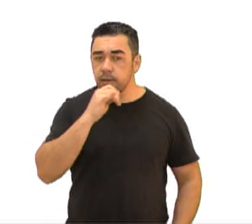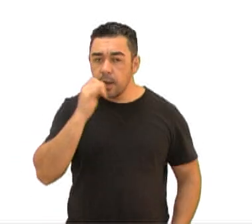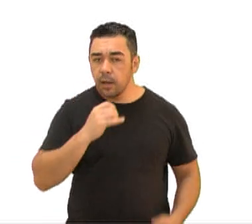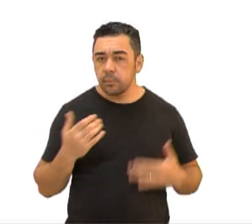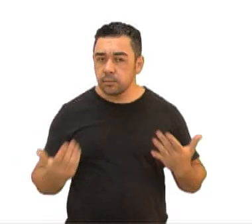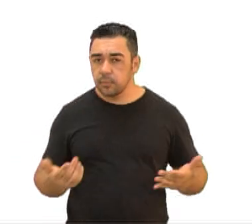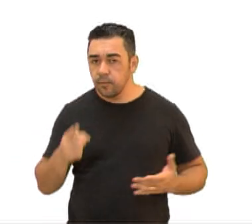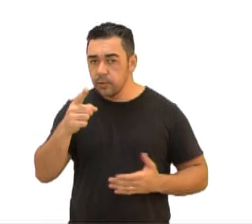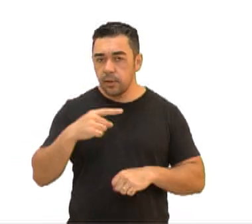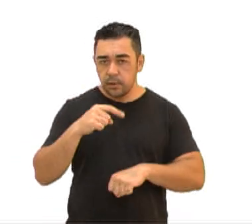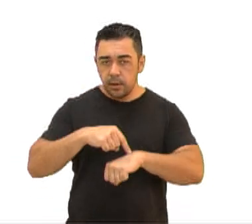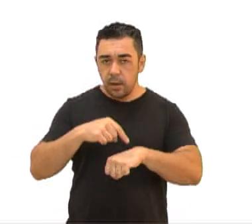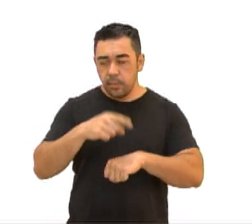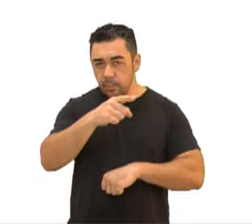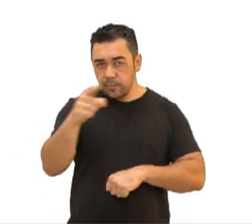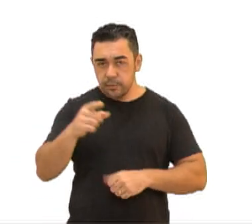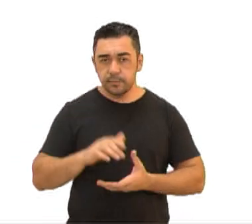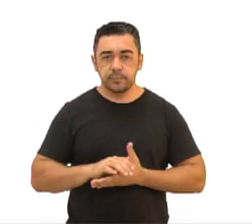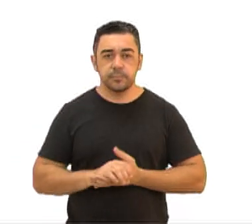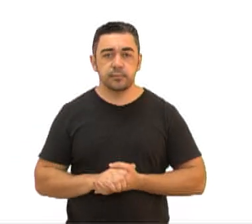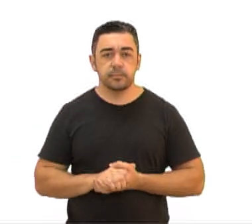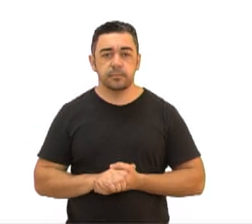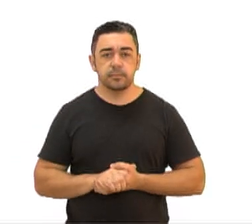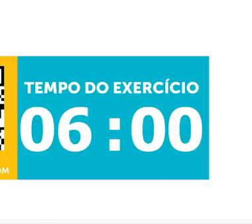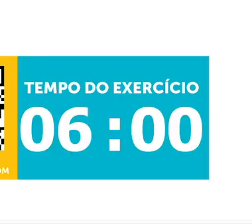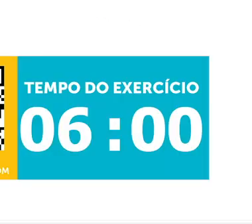Vocês têm alguns minutos e a gente já retorna.